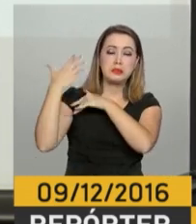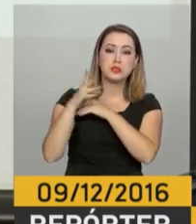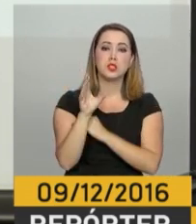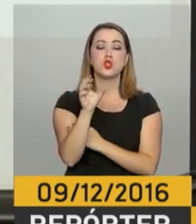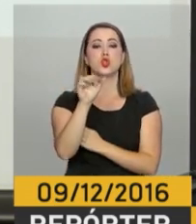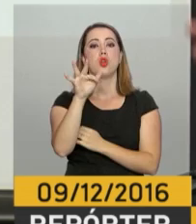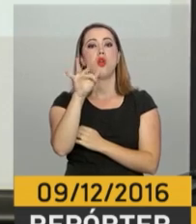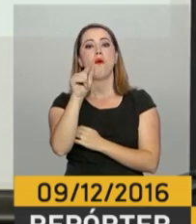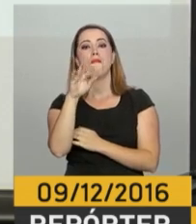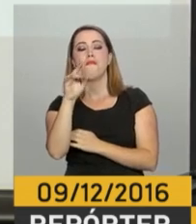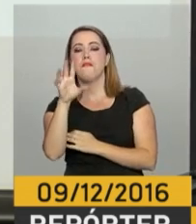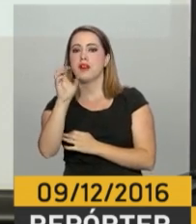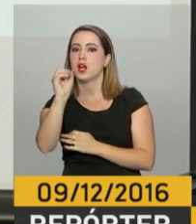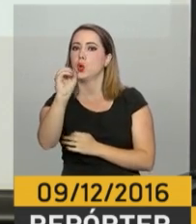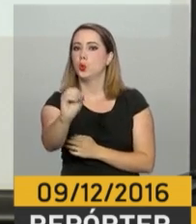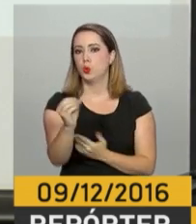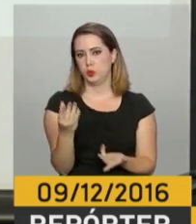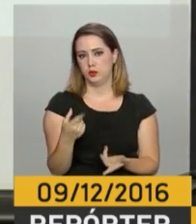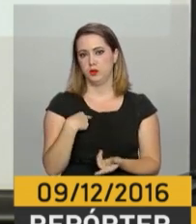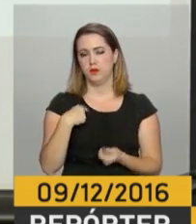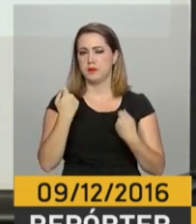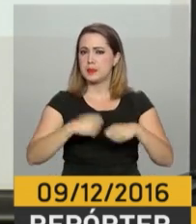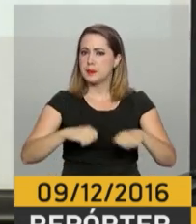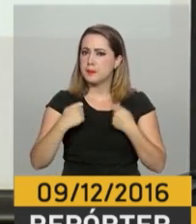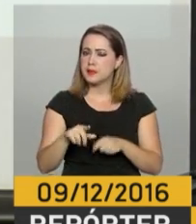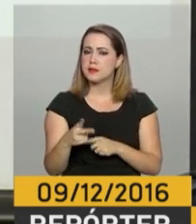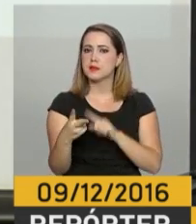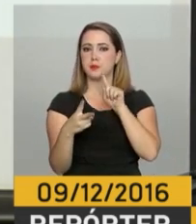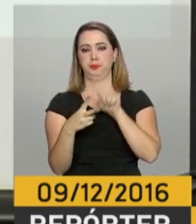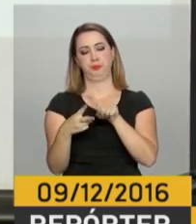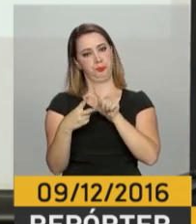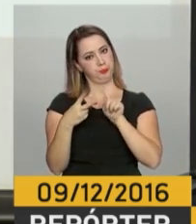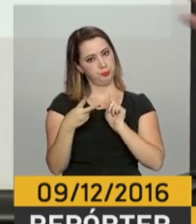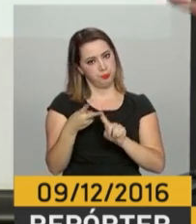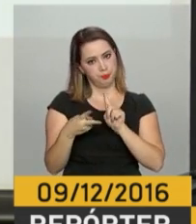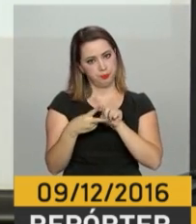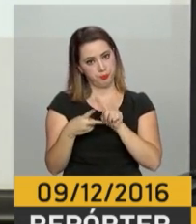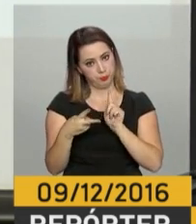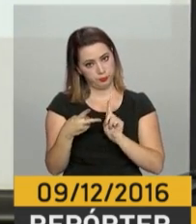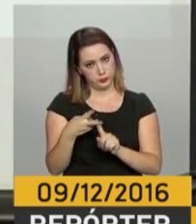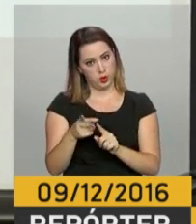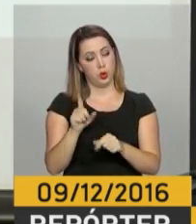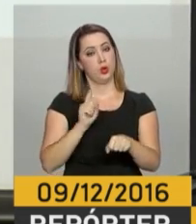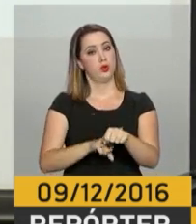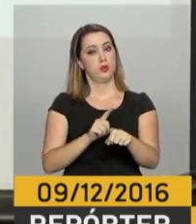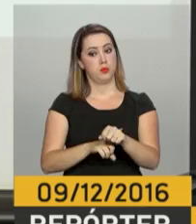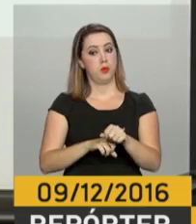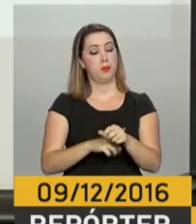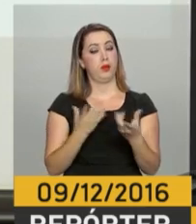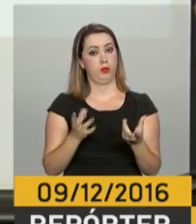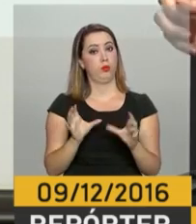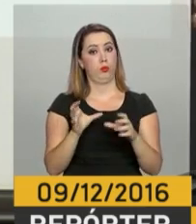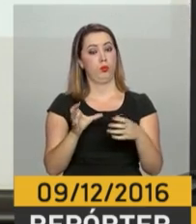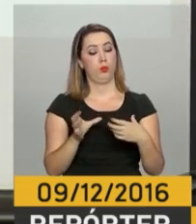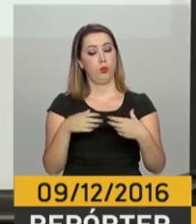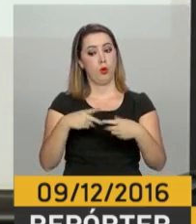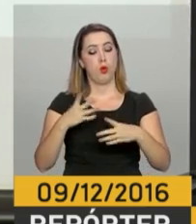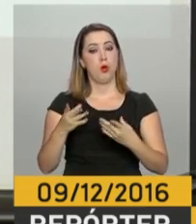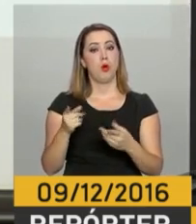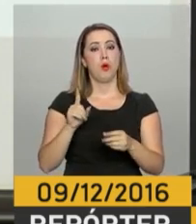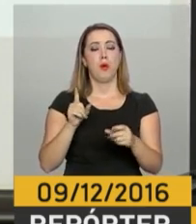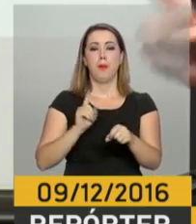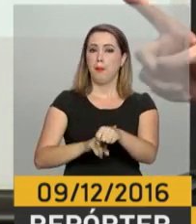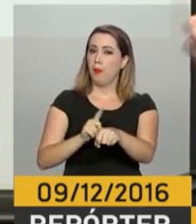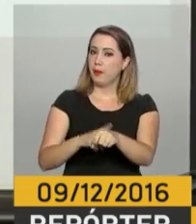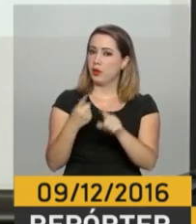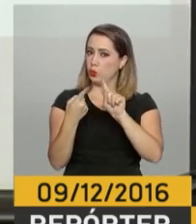secretário da Segurança Pública. Você tem, na verdade, dois momentos. O momento político-eleitoral, em que os